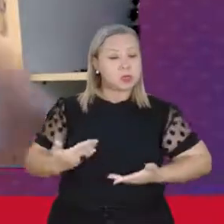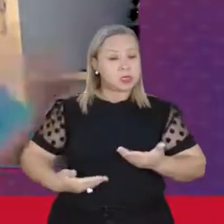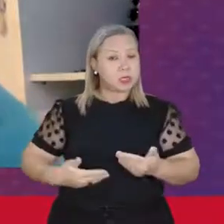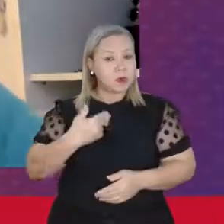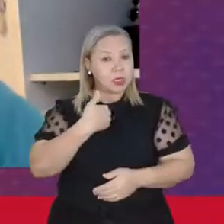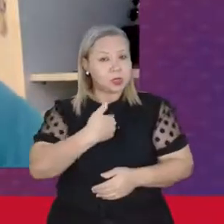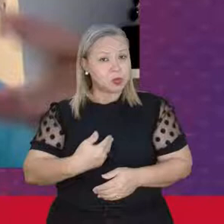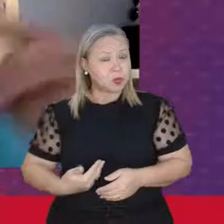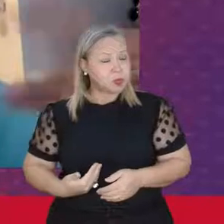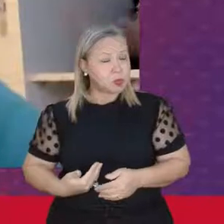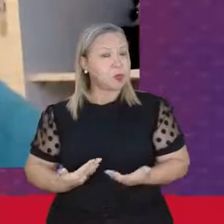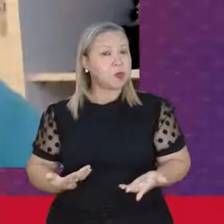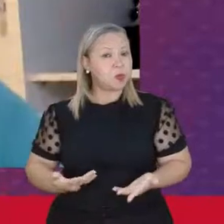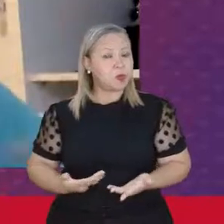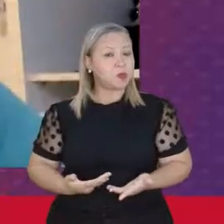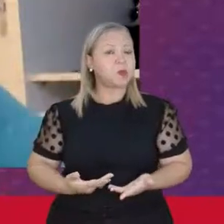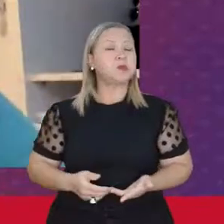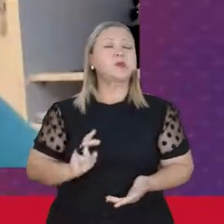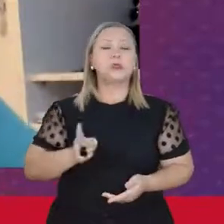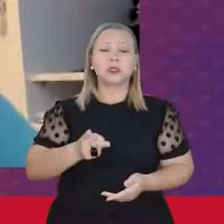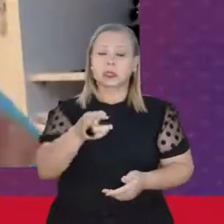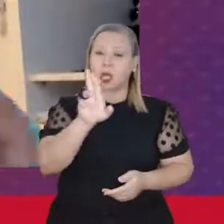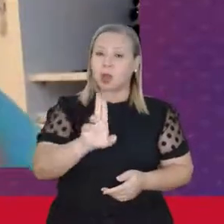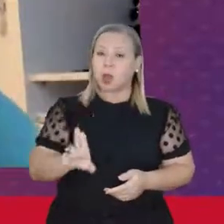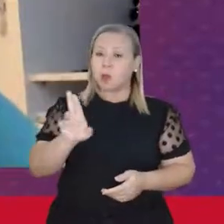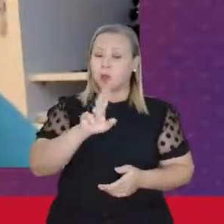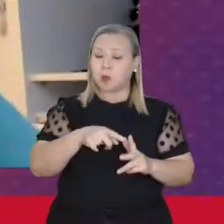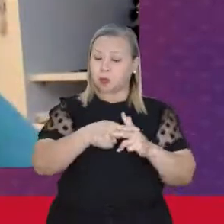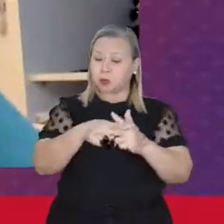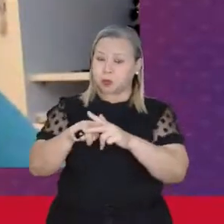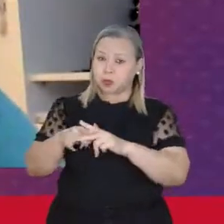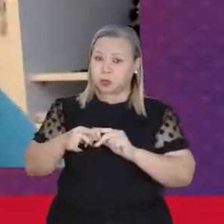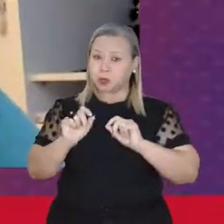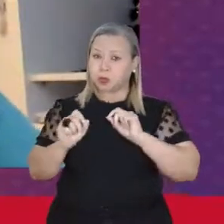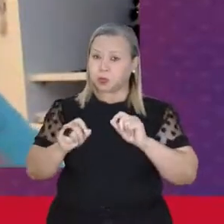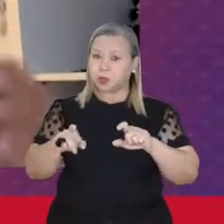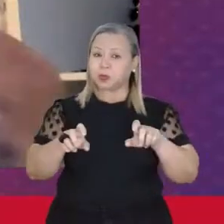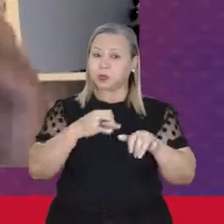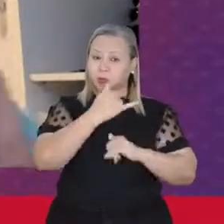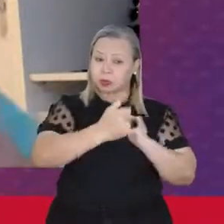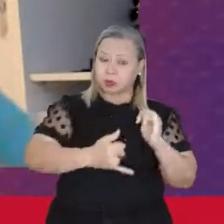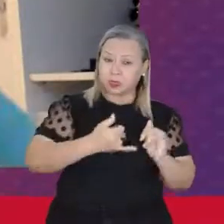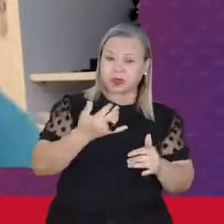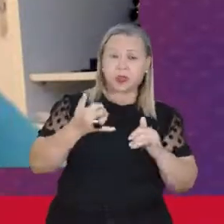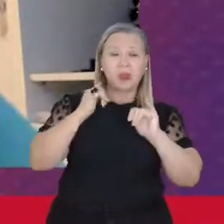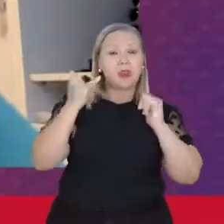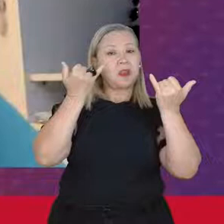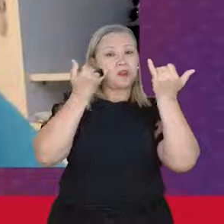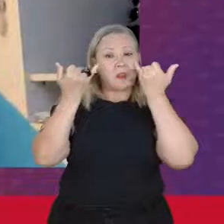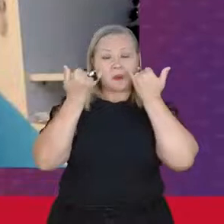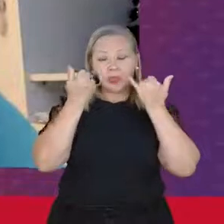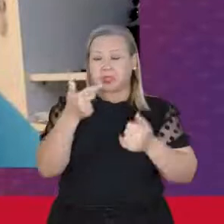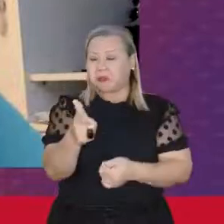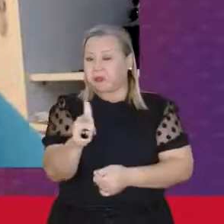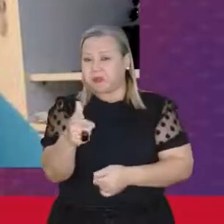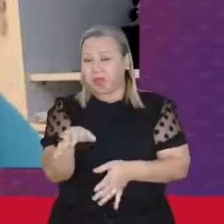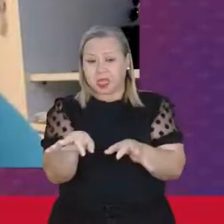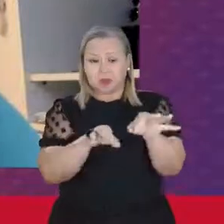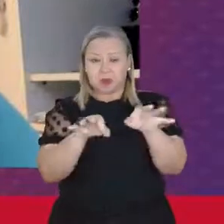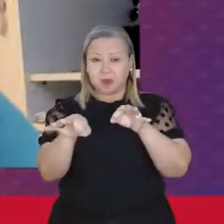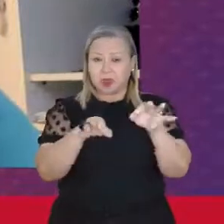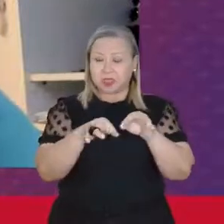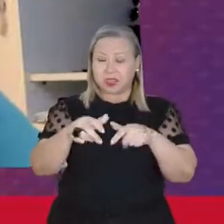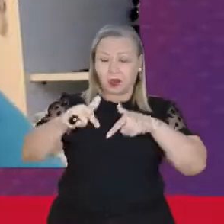públicos, que cada vez mais utilizam mecanismos, você não pode acessar a informação, você não pode se organizar em termos